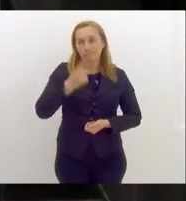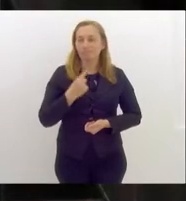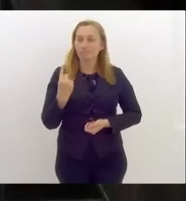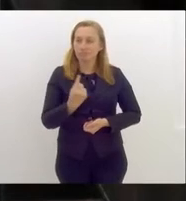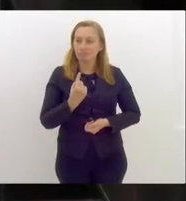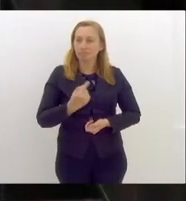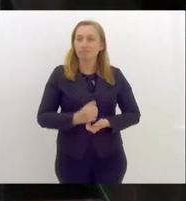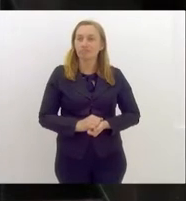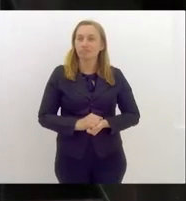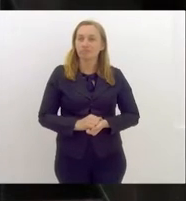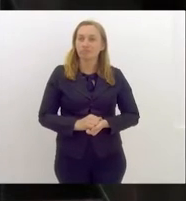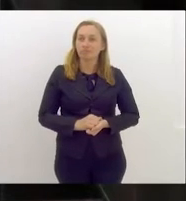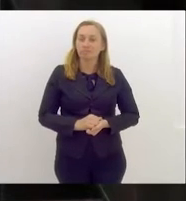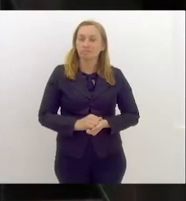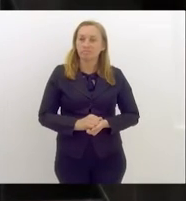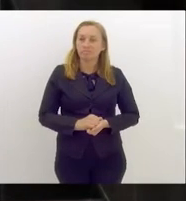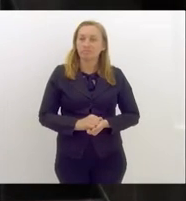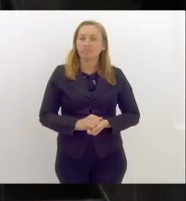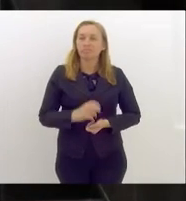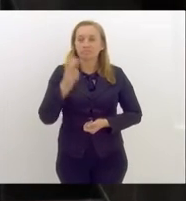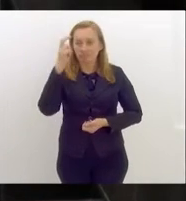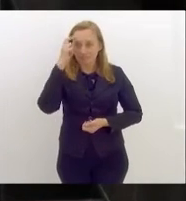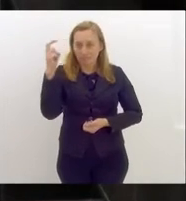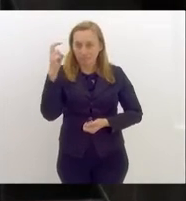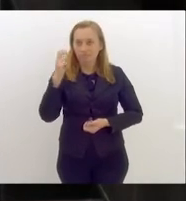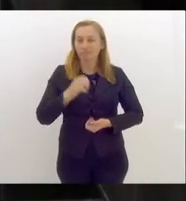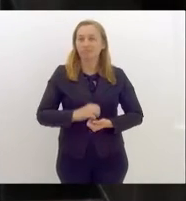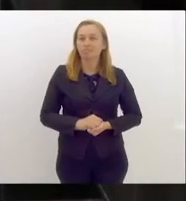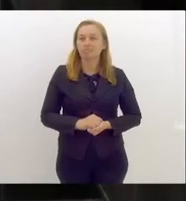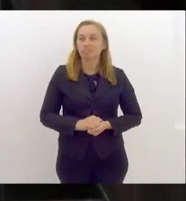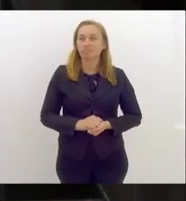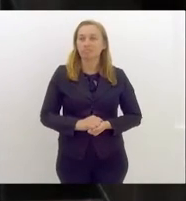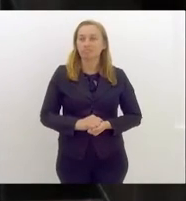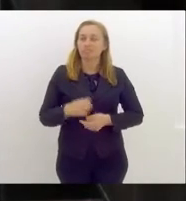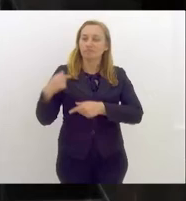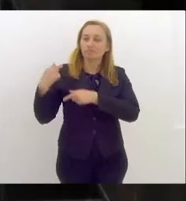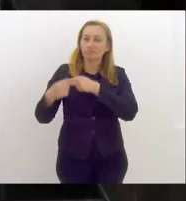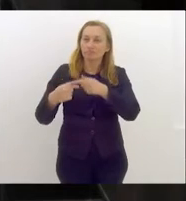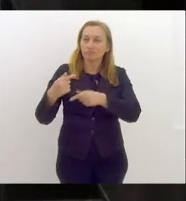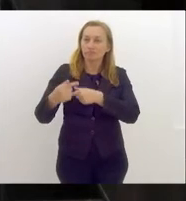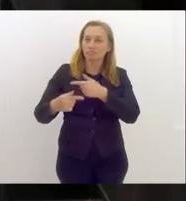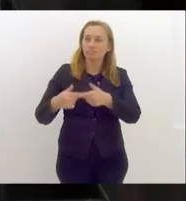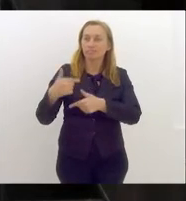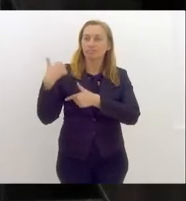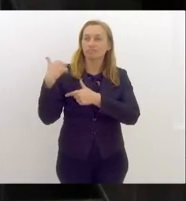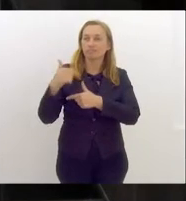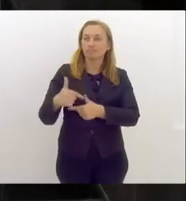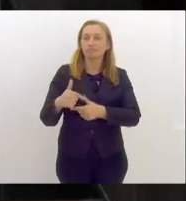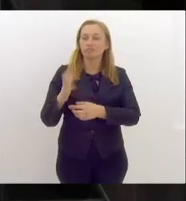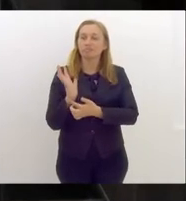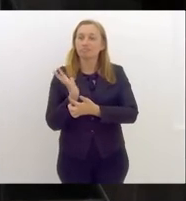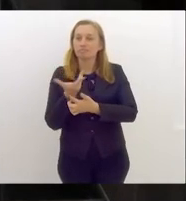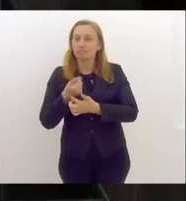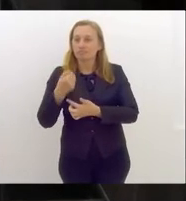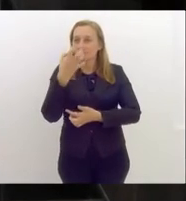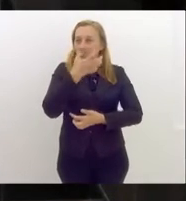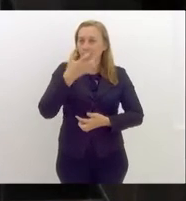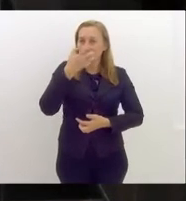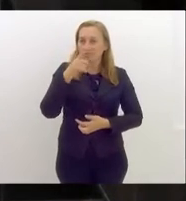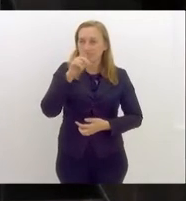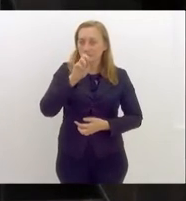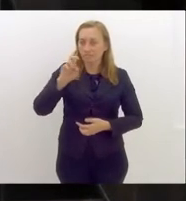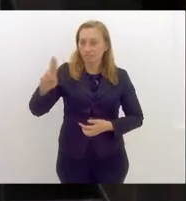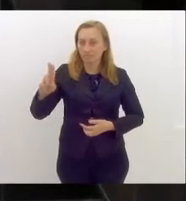estética na nossa memória cultural a trajetória a contribuição a arte a música de Gal